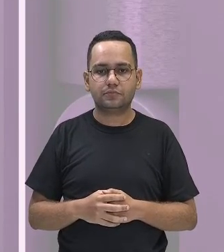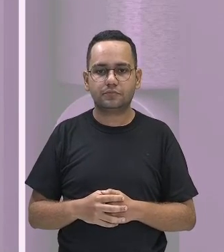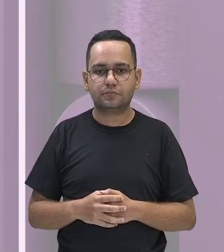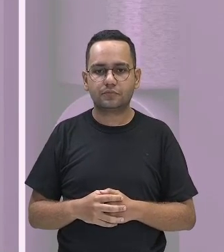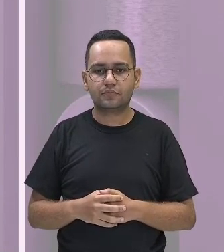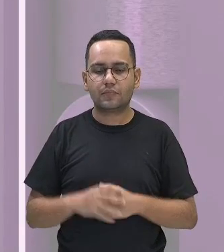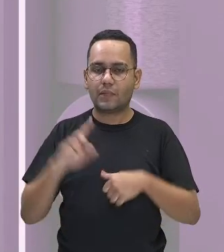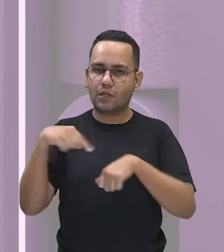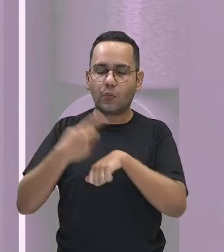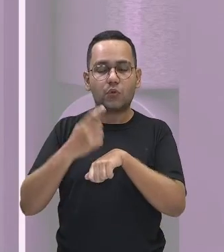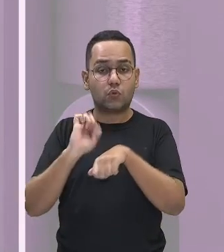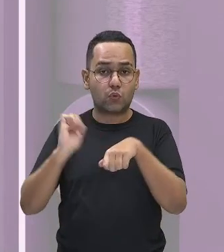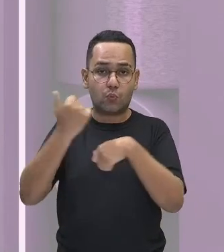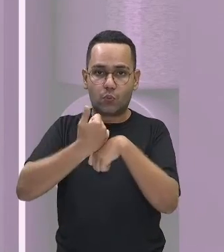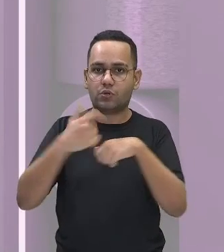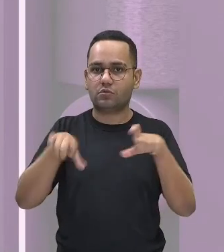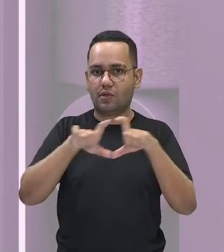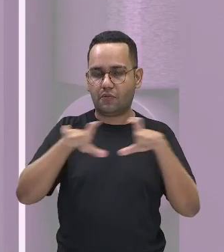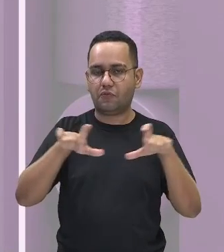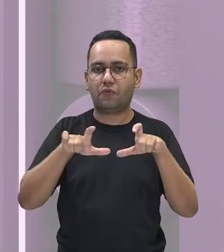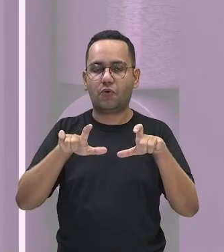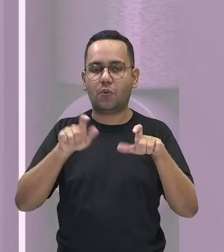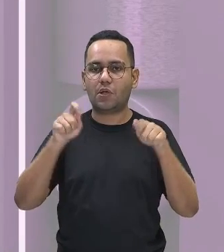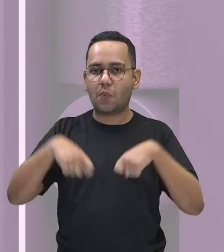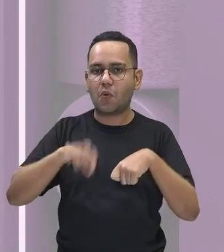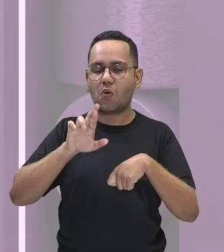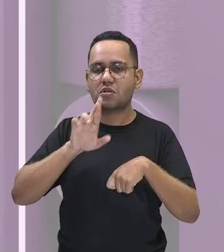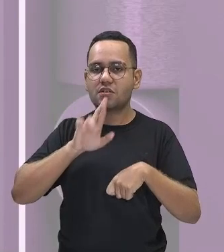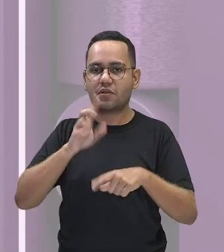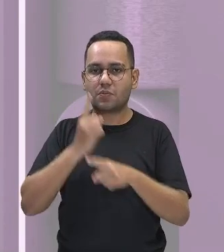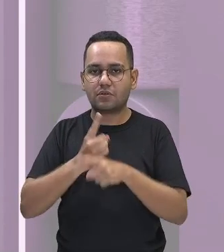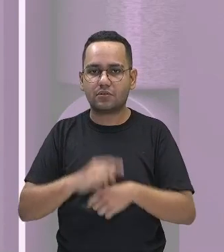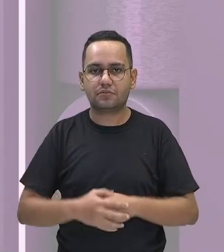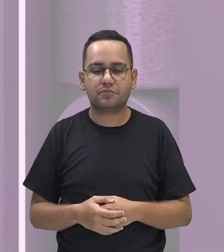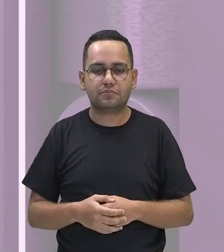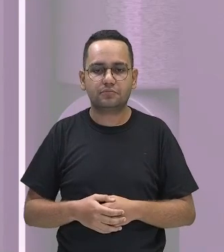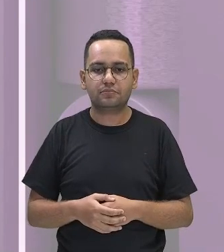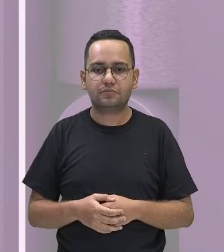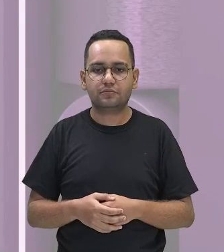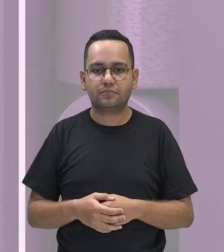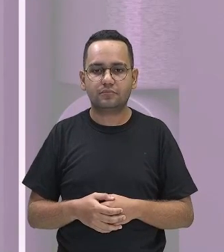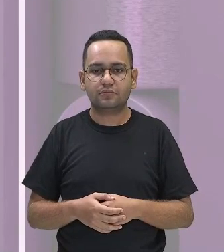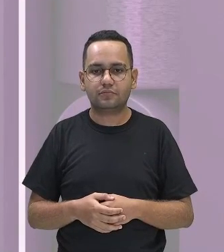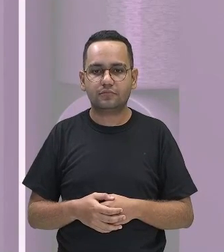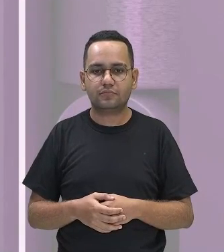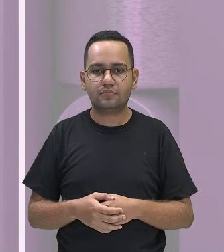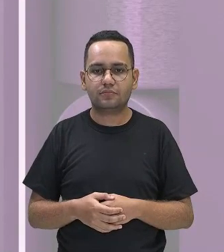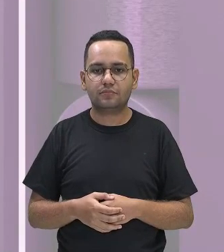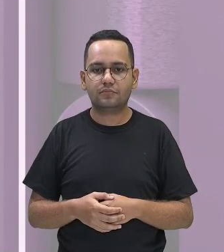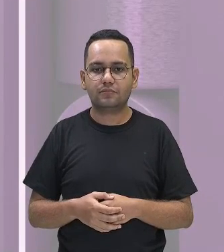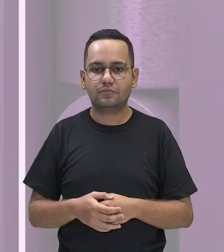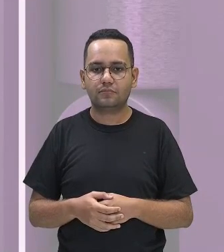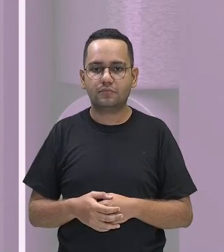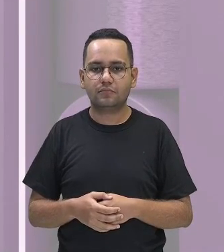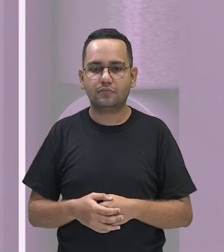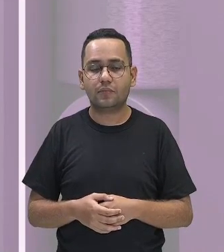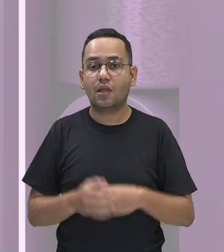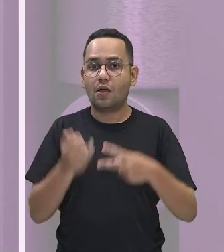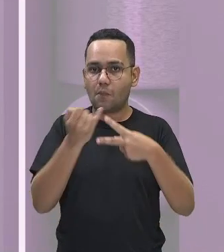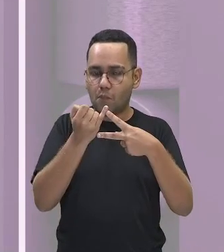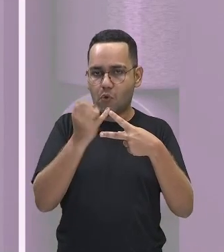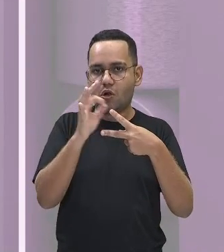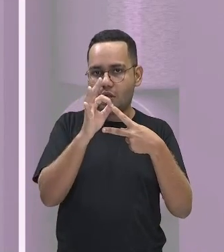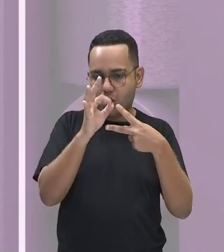substituir na expressão e resolver, tá ok? Mais uma vez, quero deixar aqui bem claro que polígonos regulares